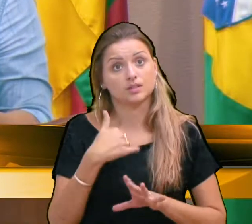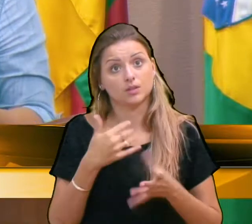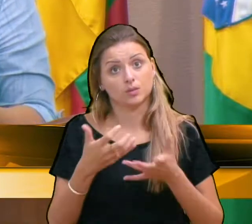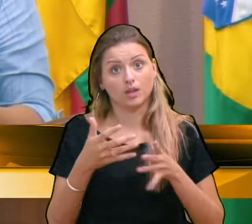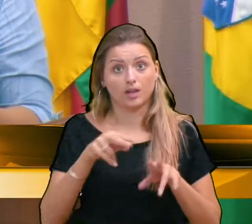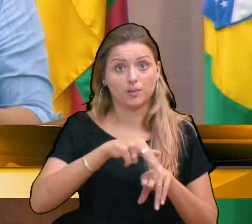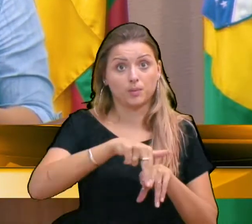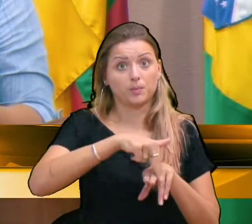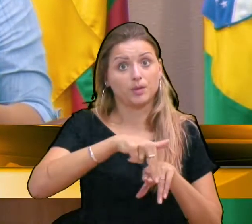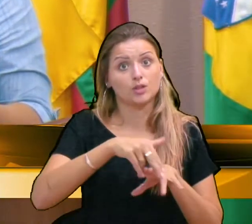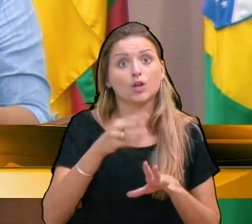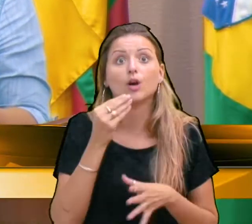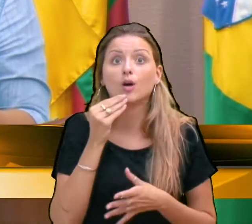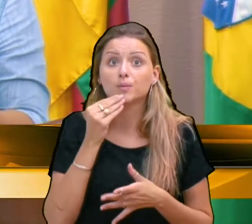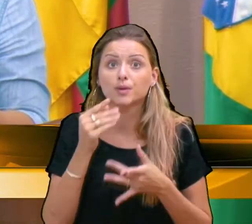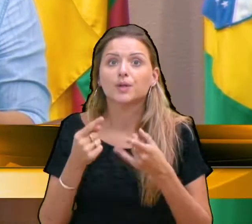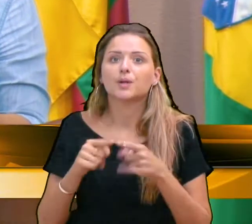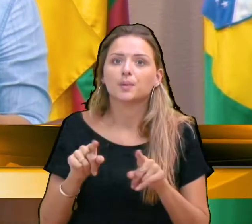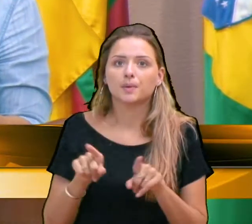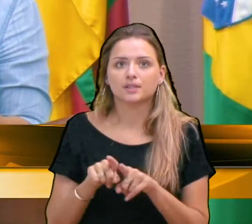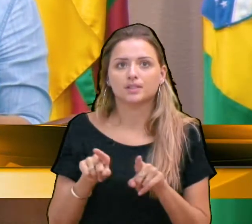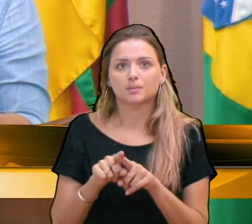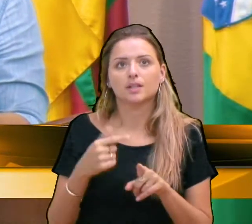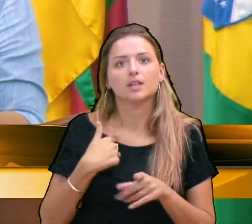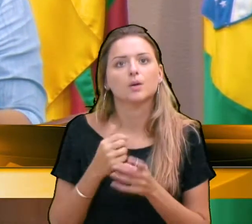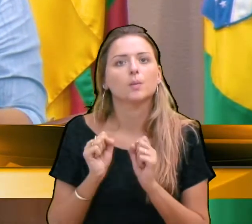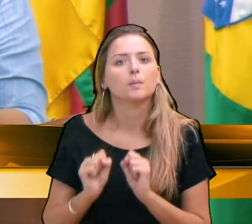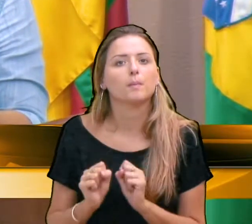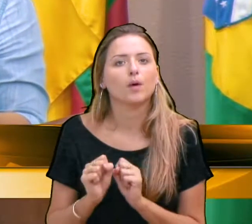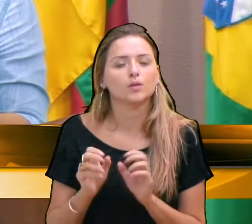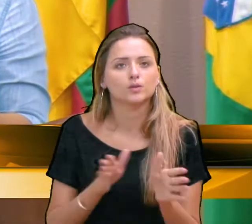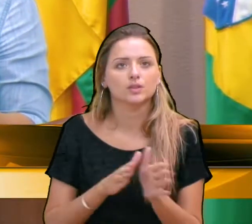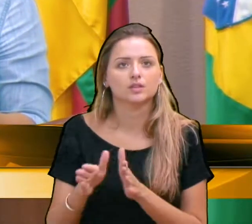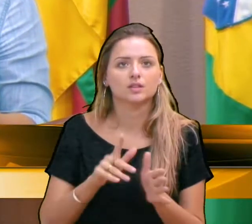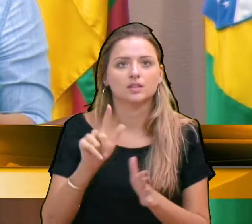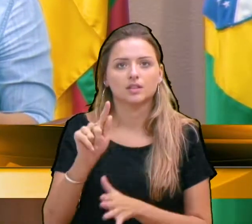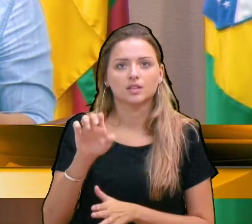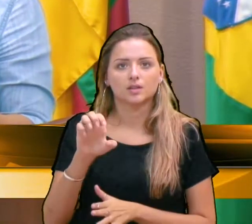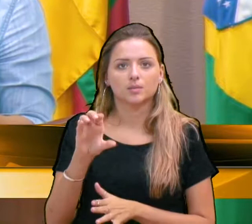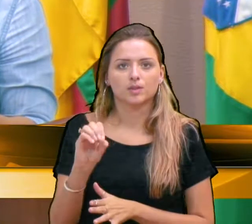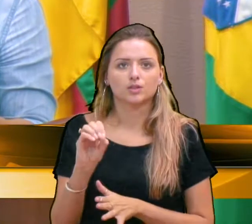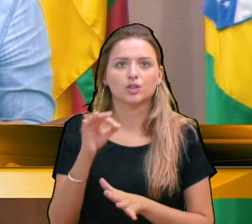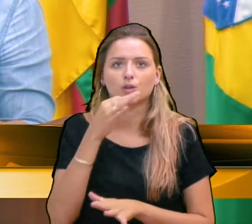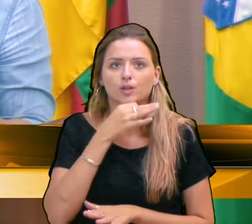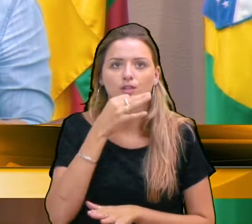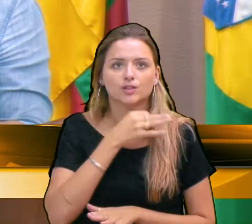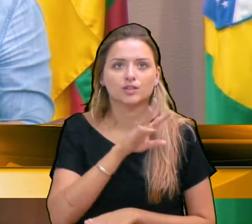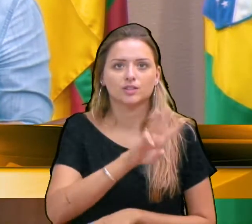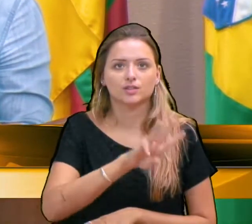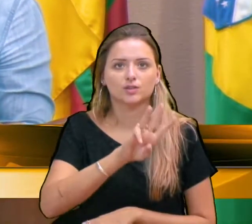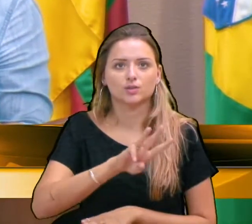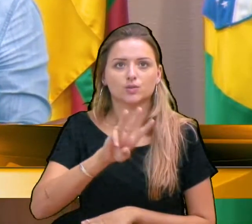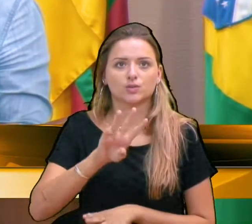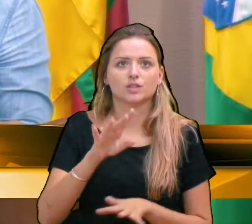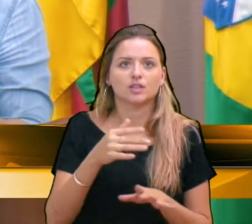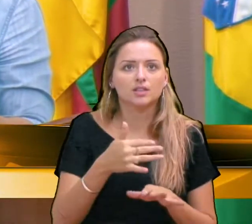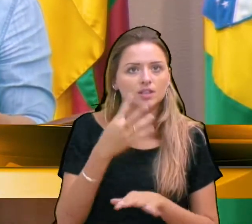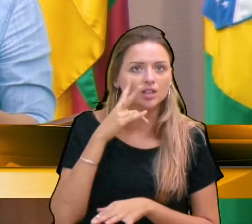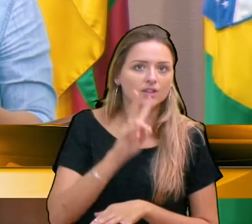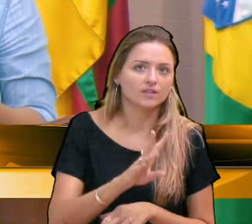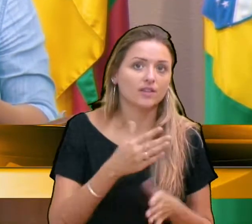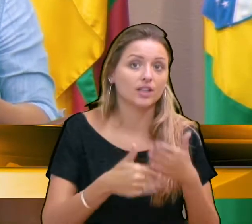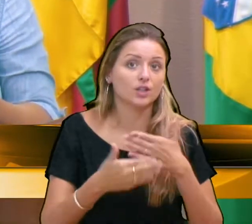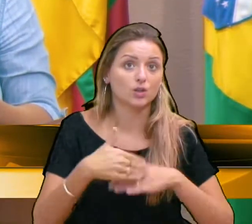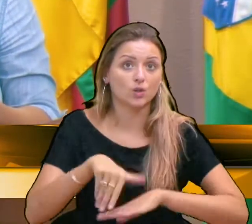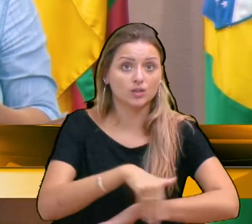óbvio, né? Mas também eu posso acessar pelo GeoCaxias, no site da prefeitura, pegar todas as estradas, né,